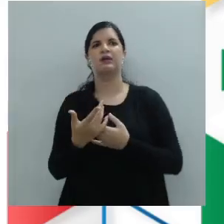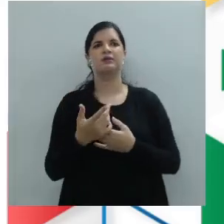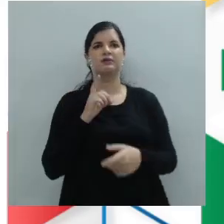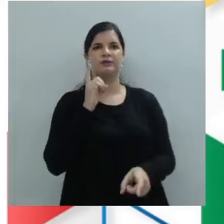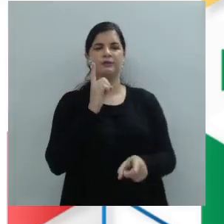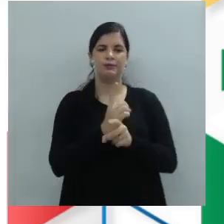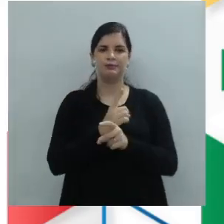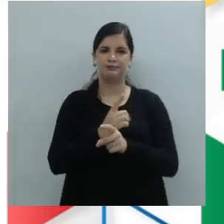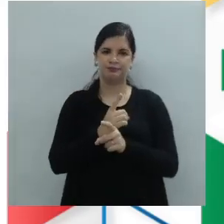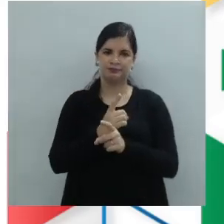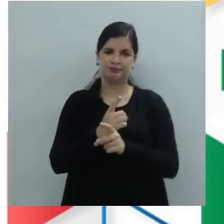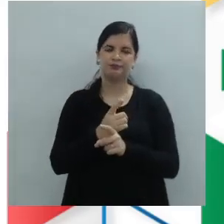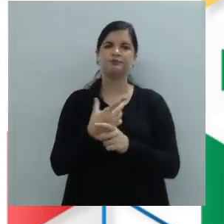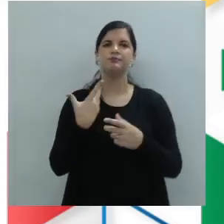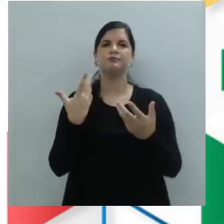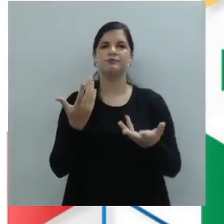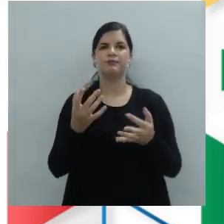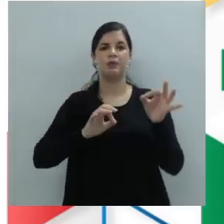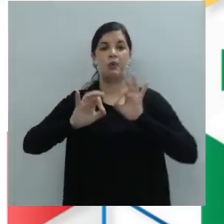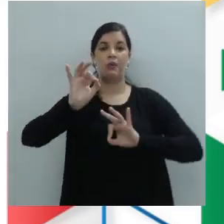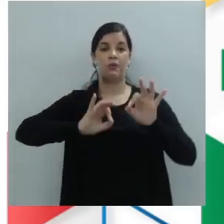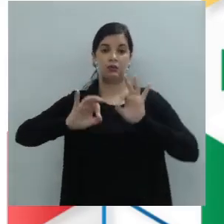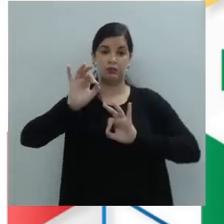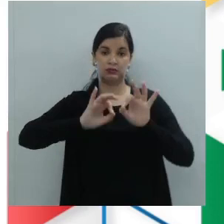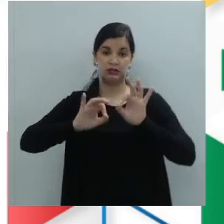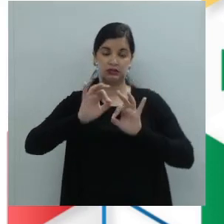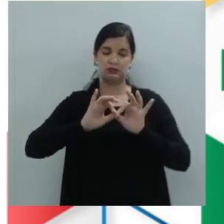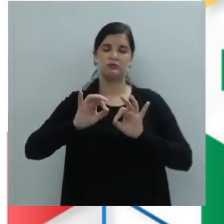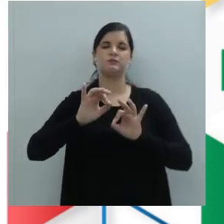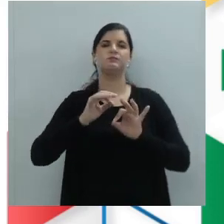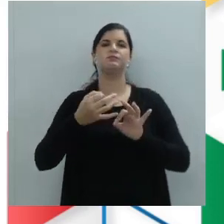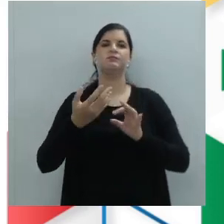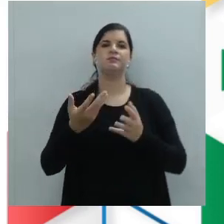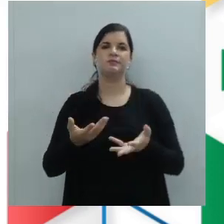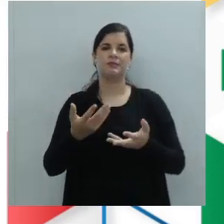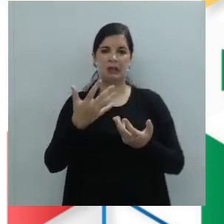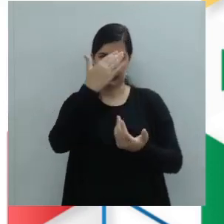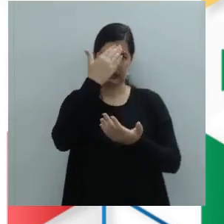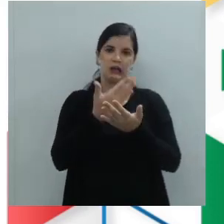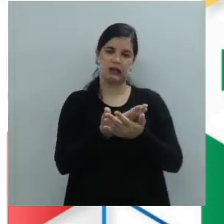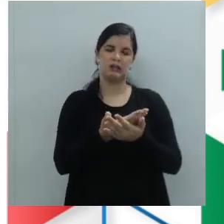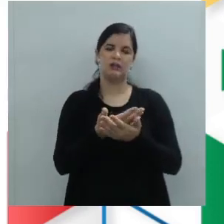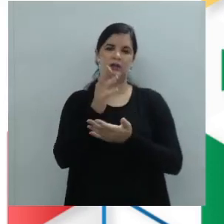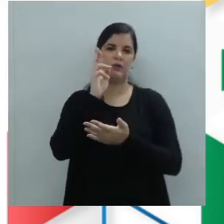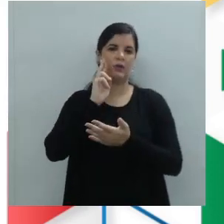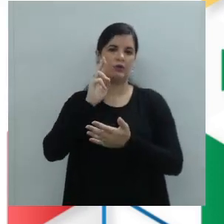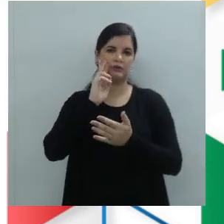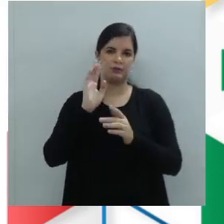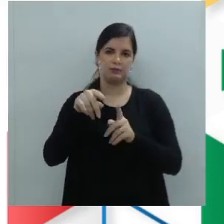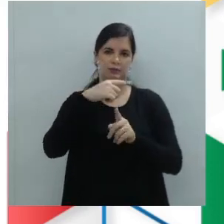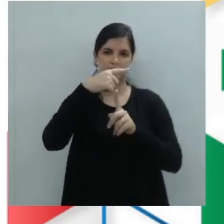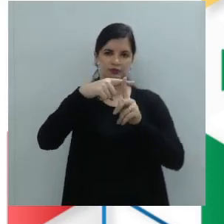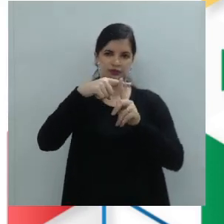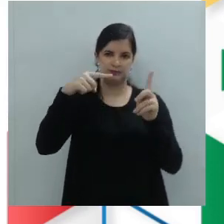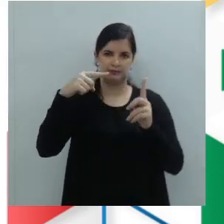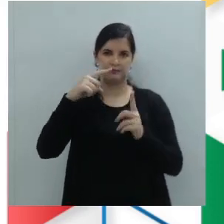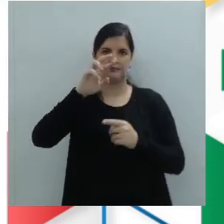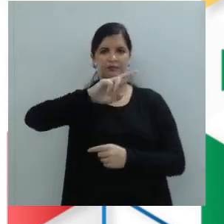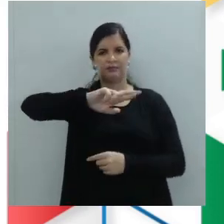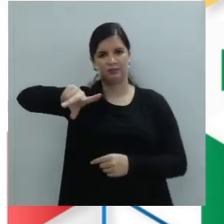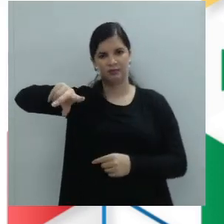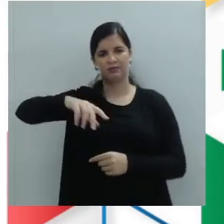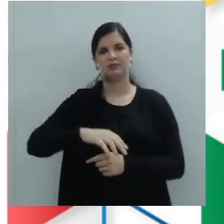falei a vocês. Há diversas organizações esotéricas que se dizem Rosa Cruz e que são relativamente